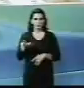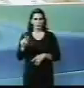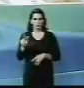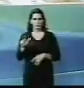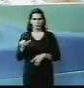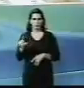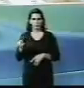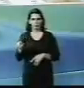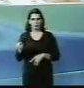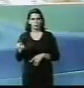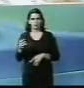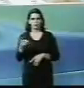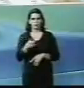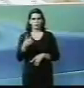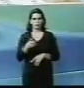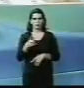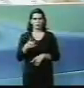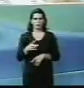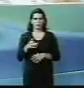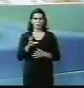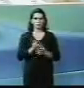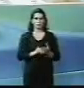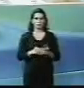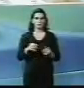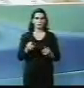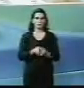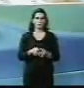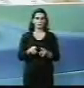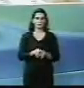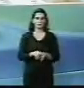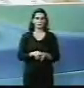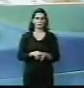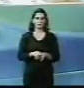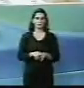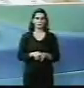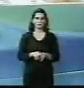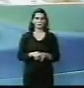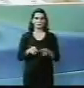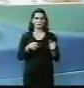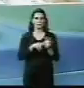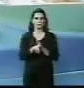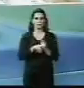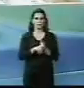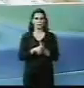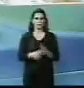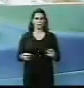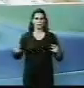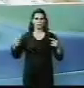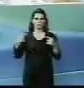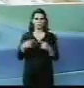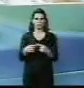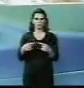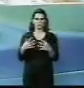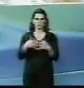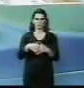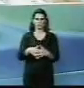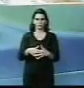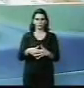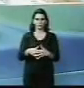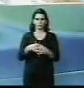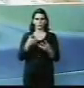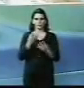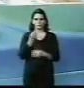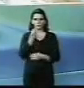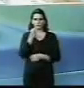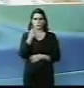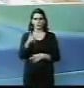dois softwares, por exemplo, com o iptables, com algum tipo de firewall, para verificar a integração entre essas ferramentas, que vai ser bem bacana